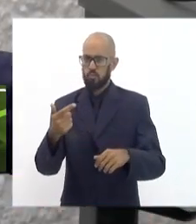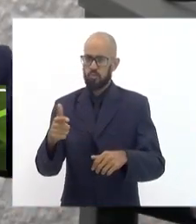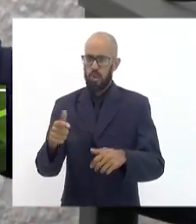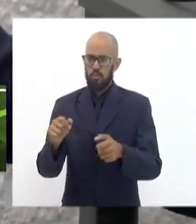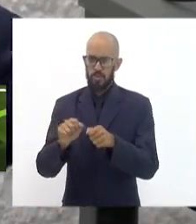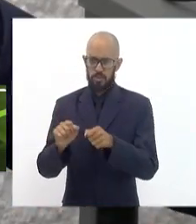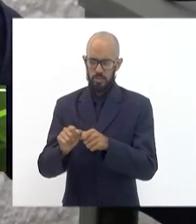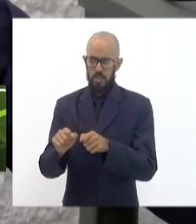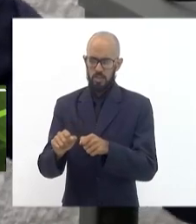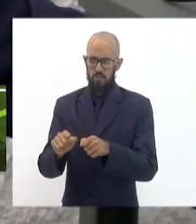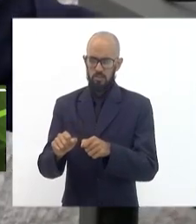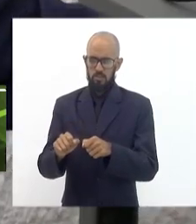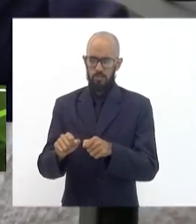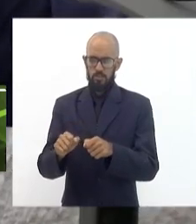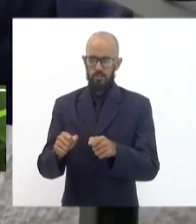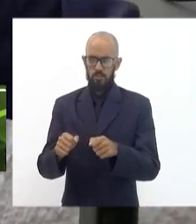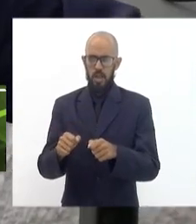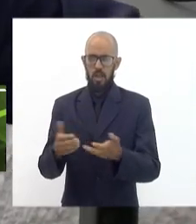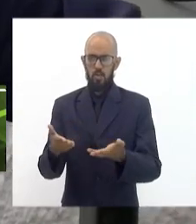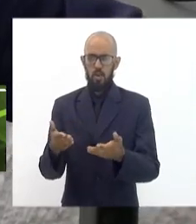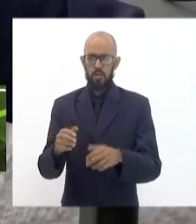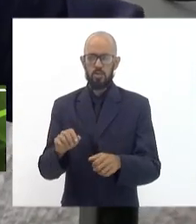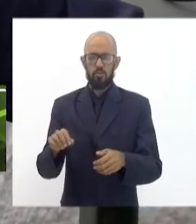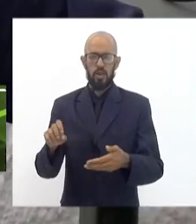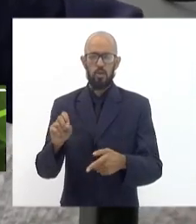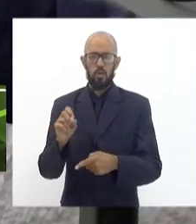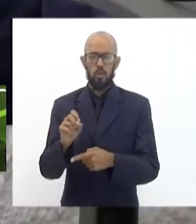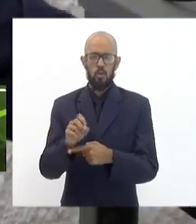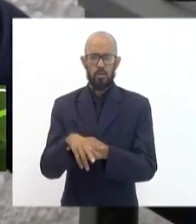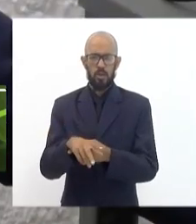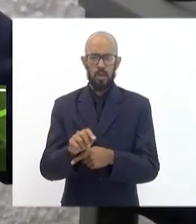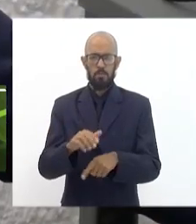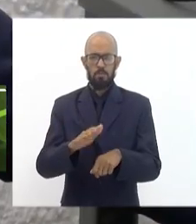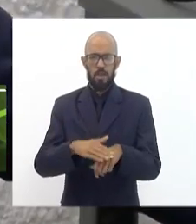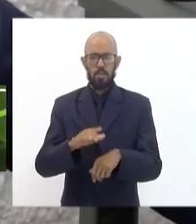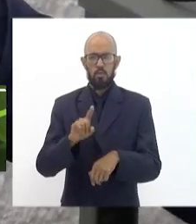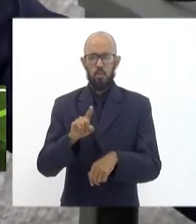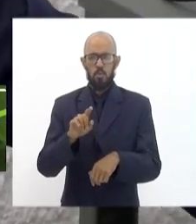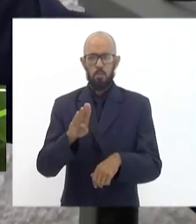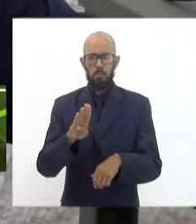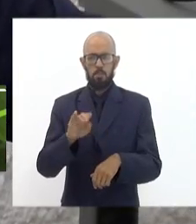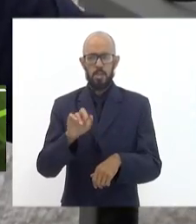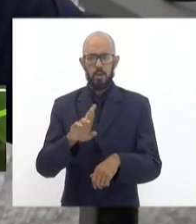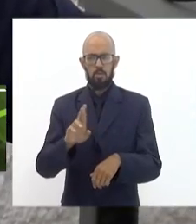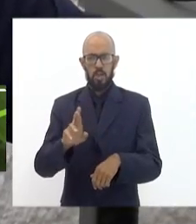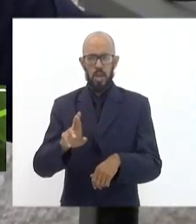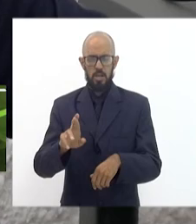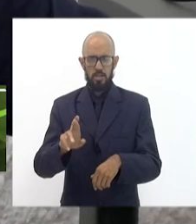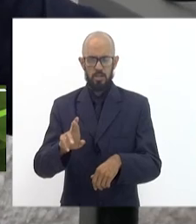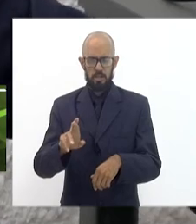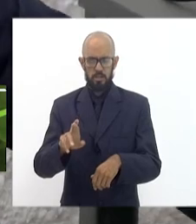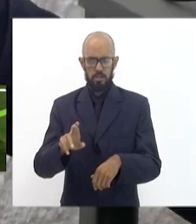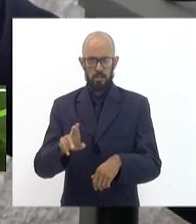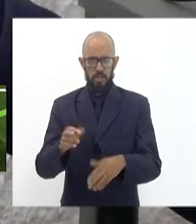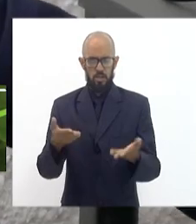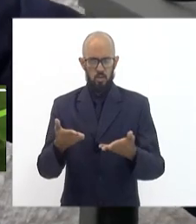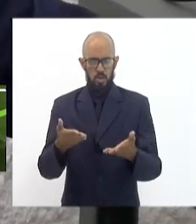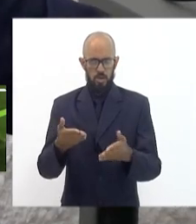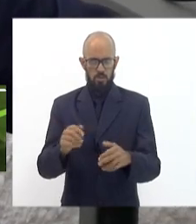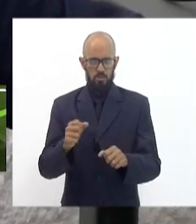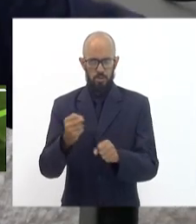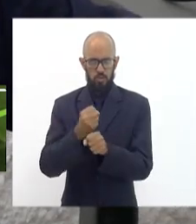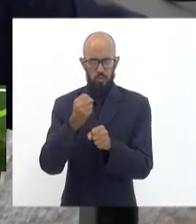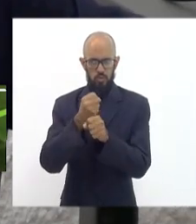esse ano nós vamos contratar mais de 1 bilhão de reais paralisação este ano vamos contratar